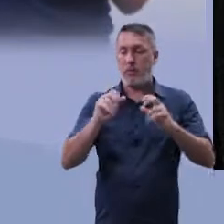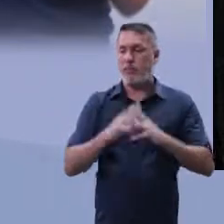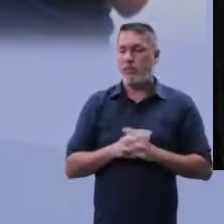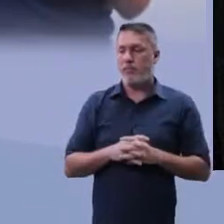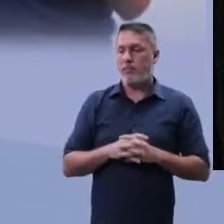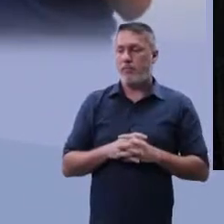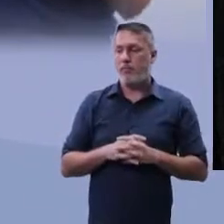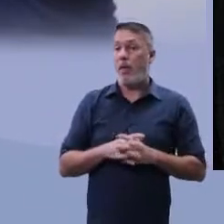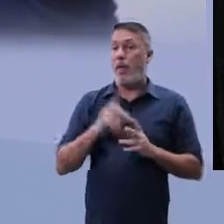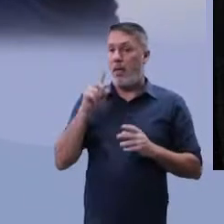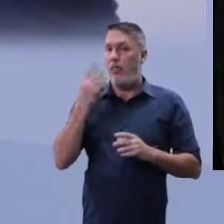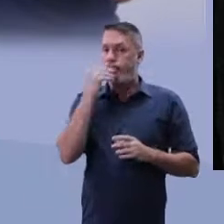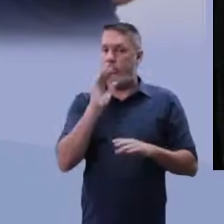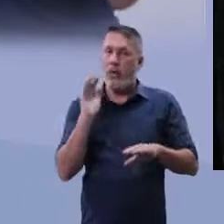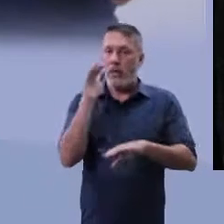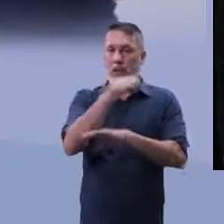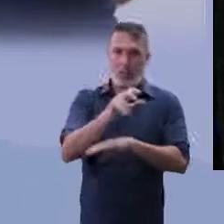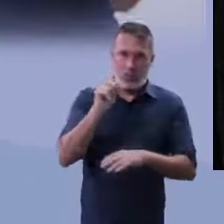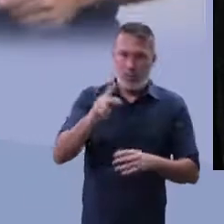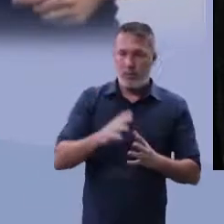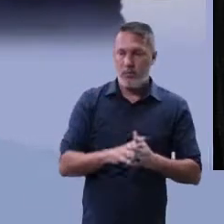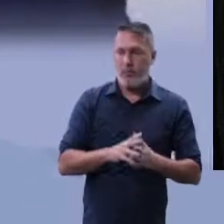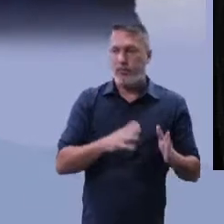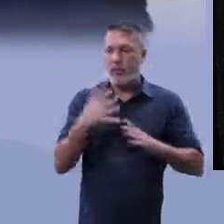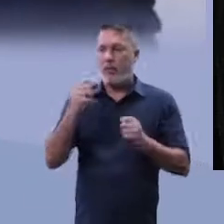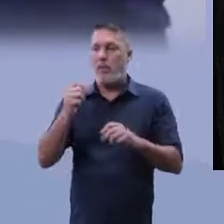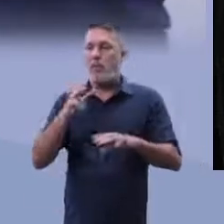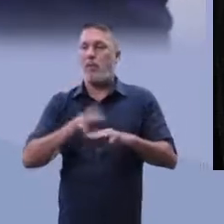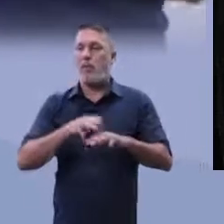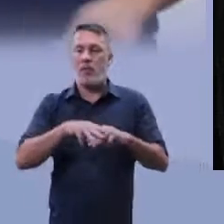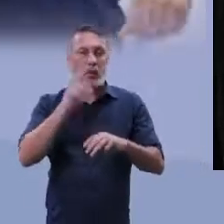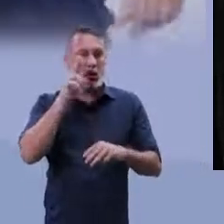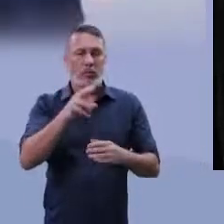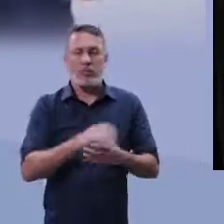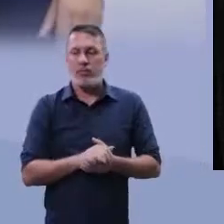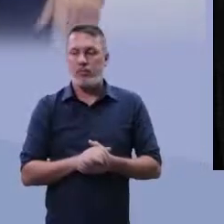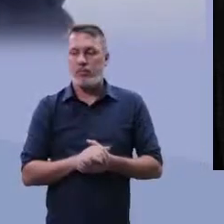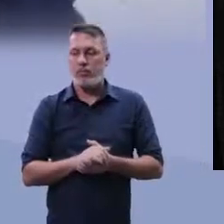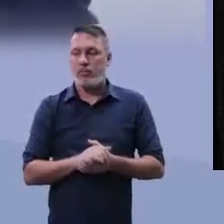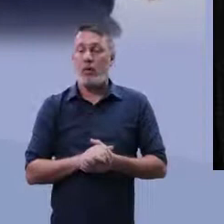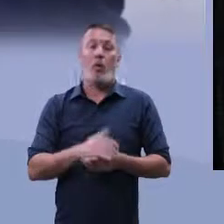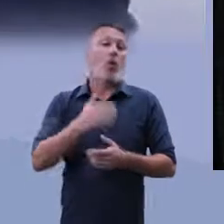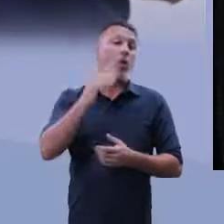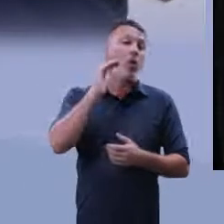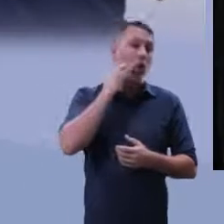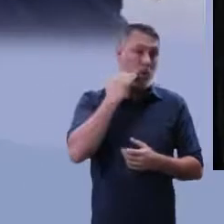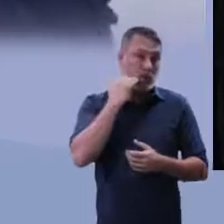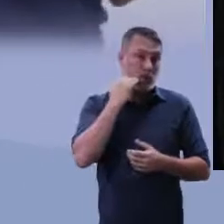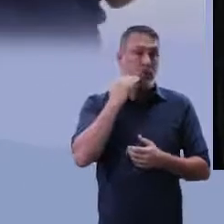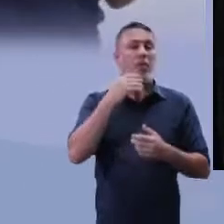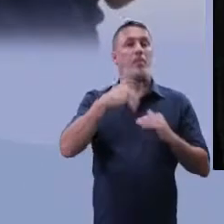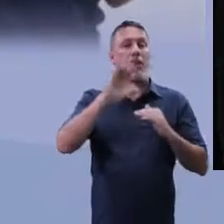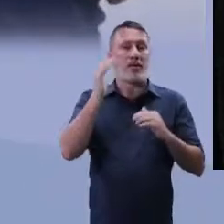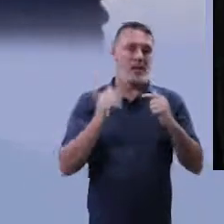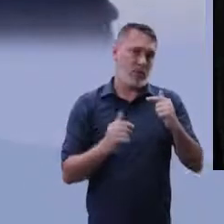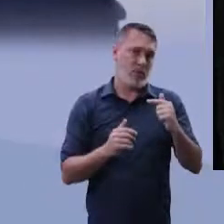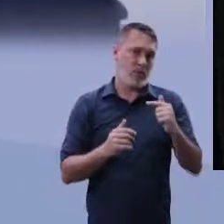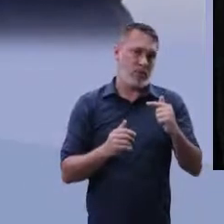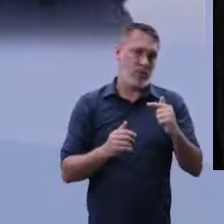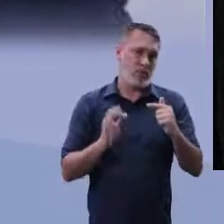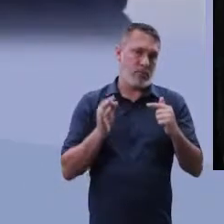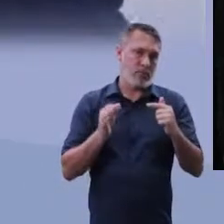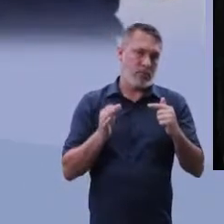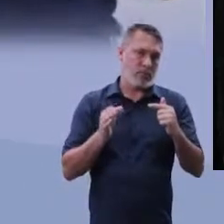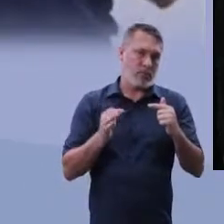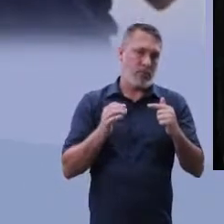Muito legal isso aí, então fique esperto. Isso é ser hacker, beleza? Mas vamos fazer a matemática da questão, vamos nessa. Para ser rosa, tem que ser maior